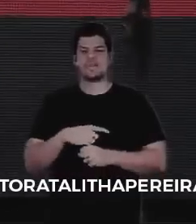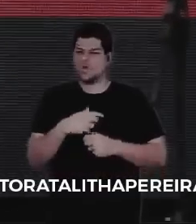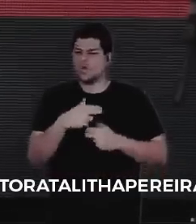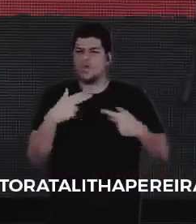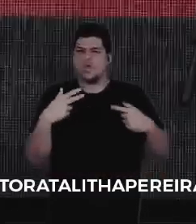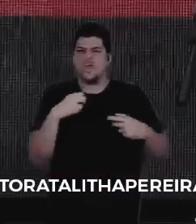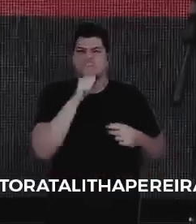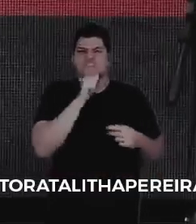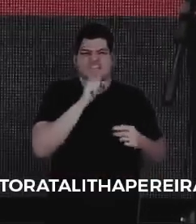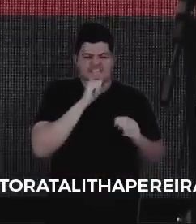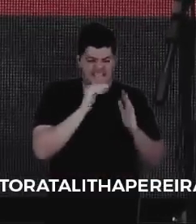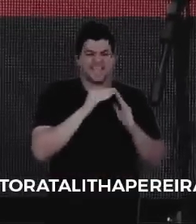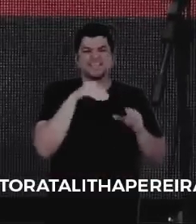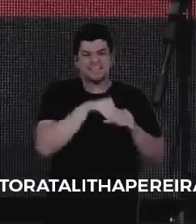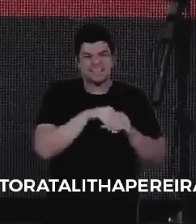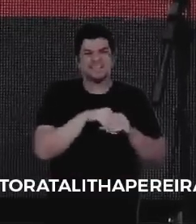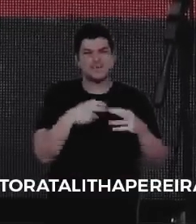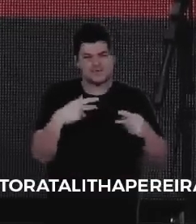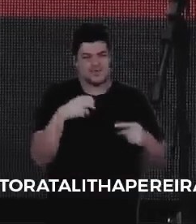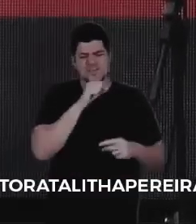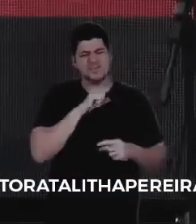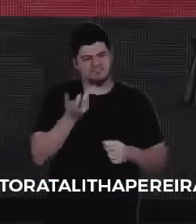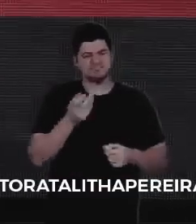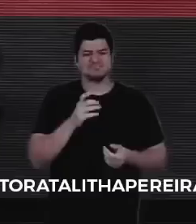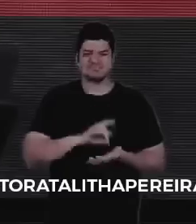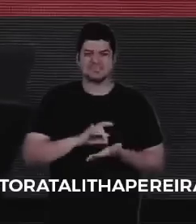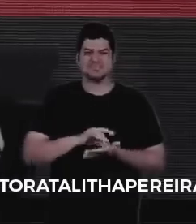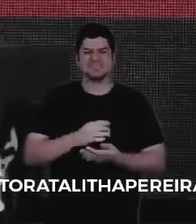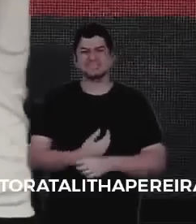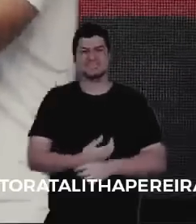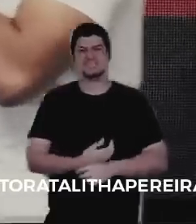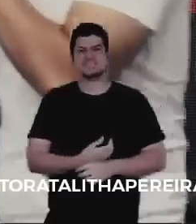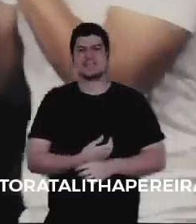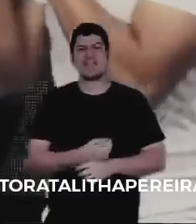casa. É ou não é? São os